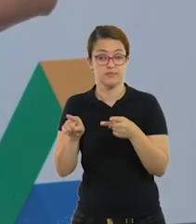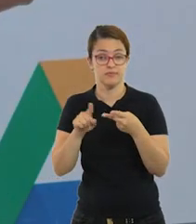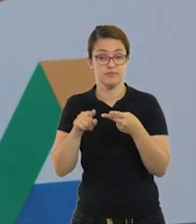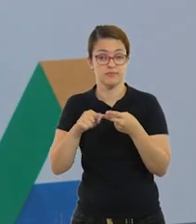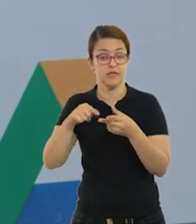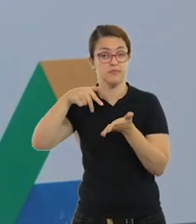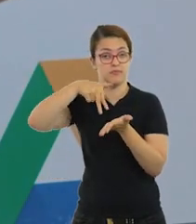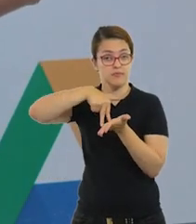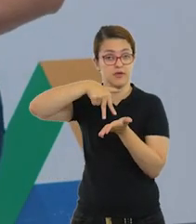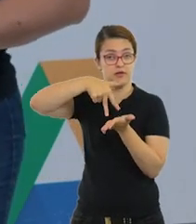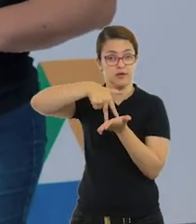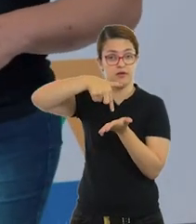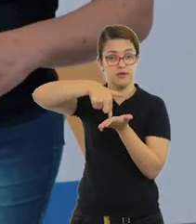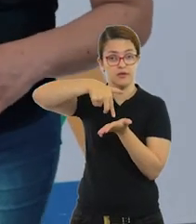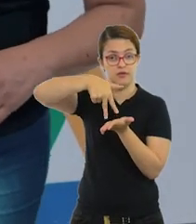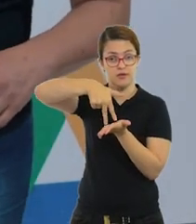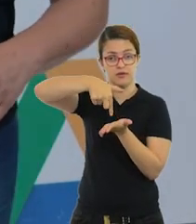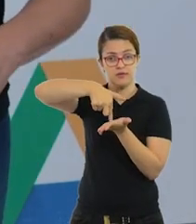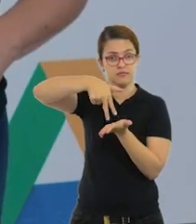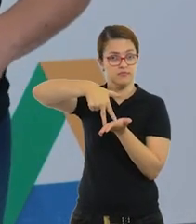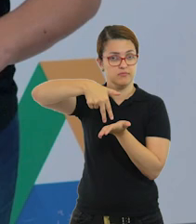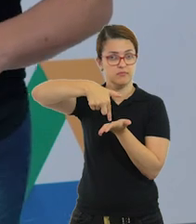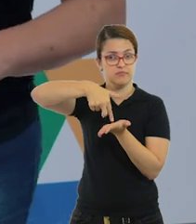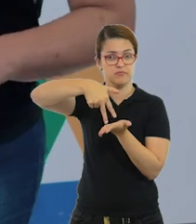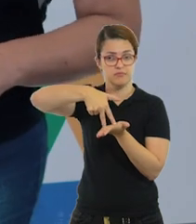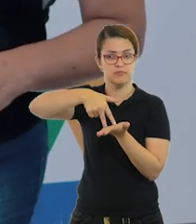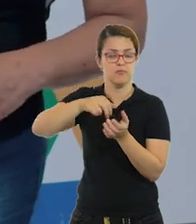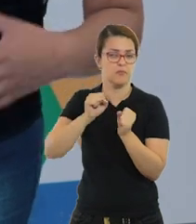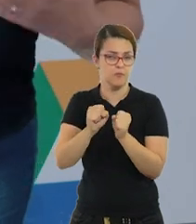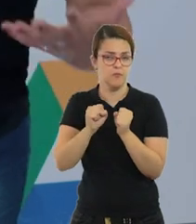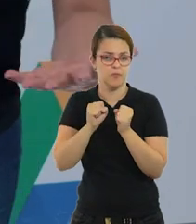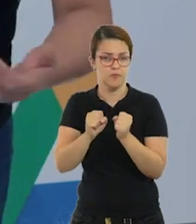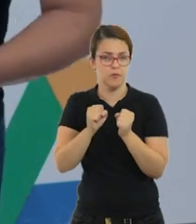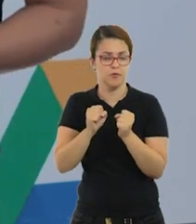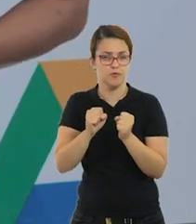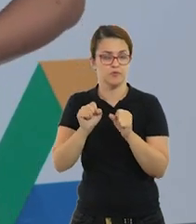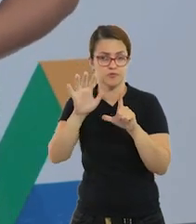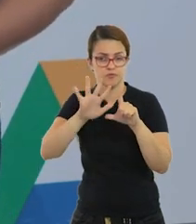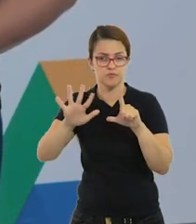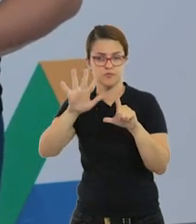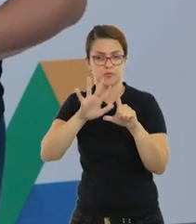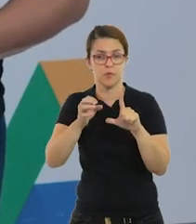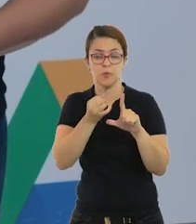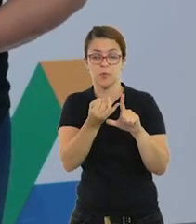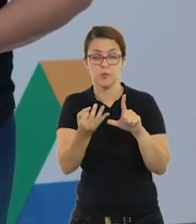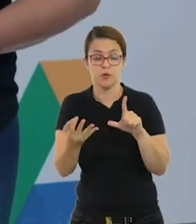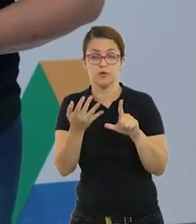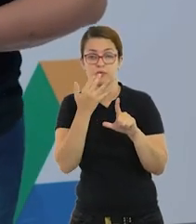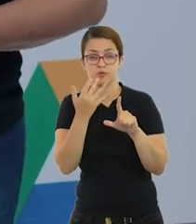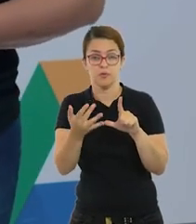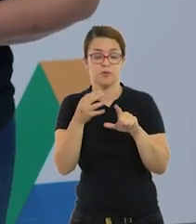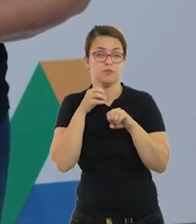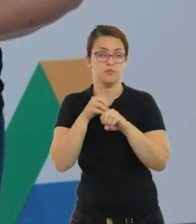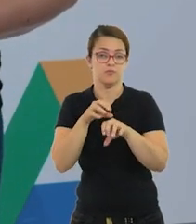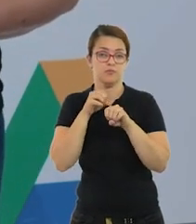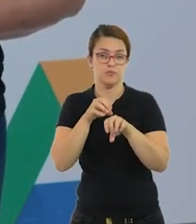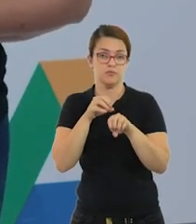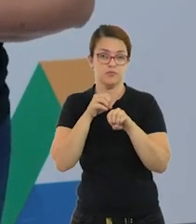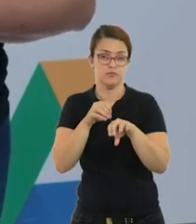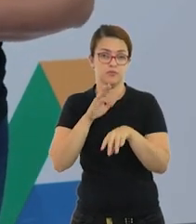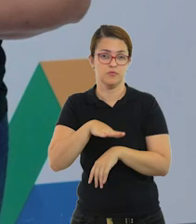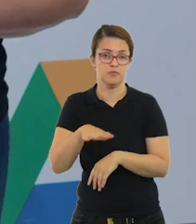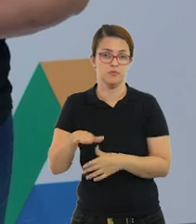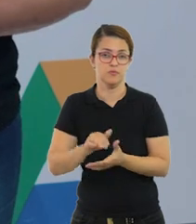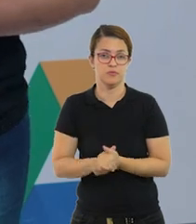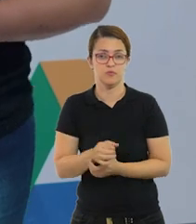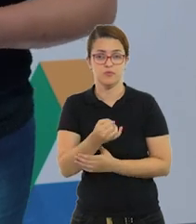que é a amarelinha convencional. Lá você tem essa imagem, que depois você pode ver quantas coisas você pode ensinar